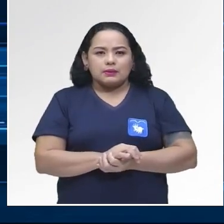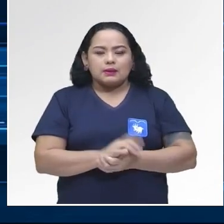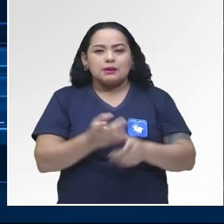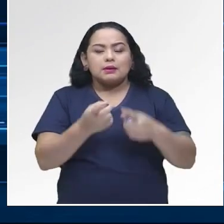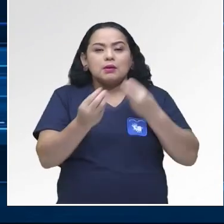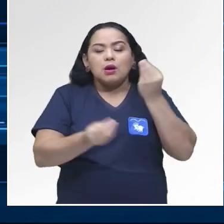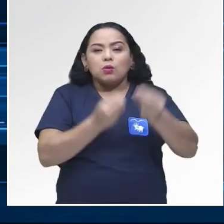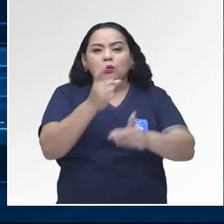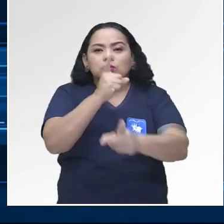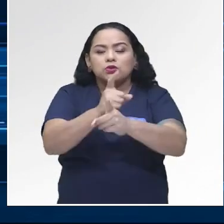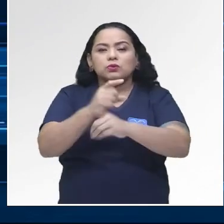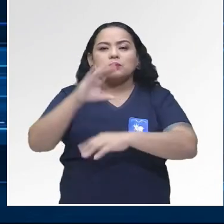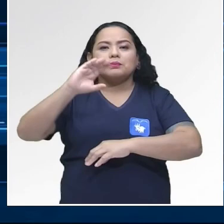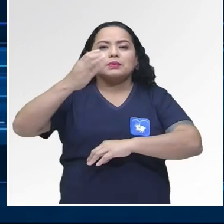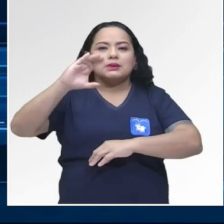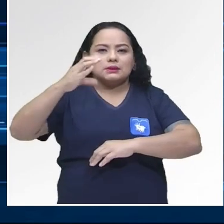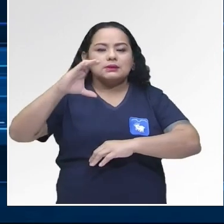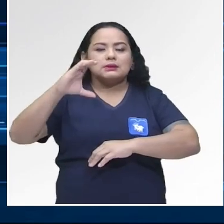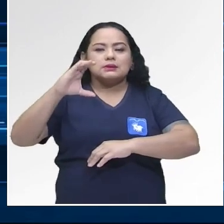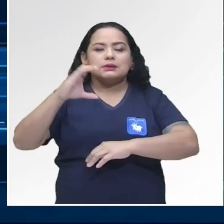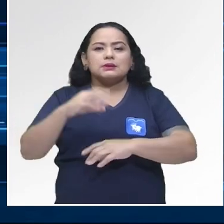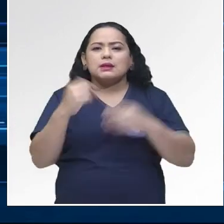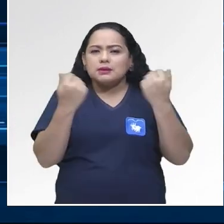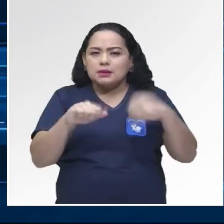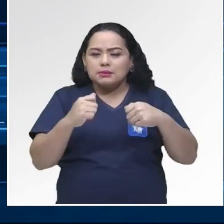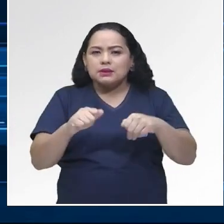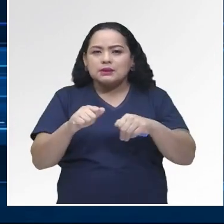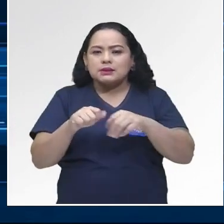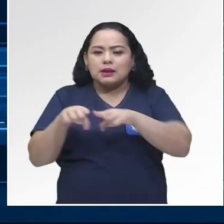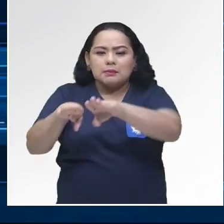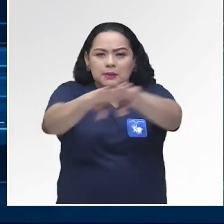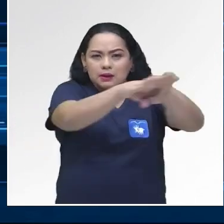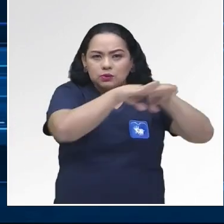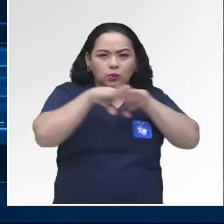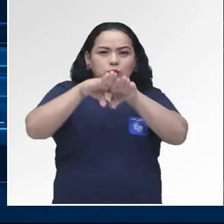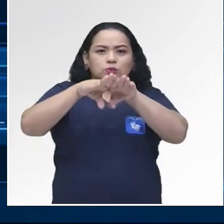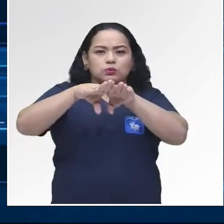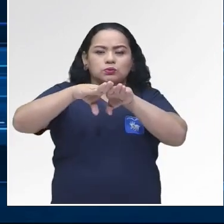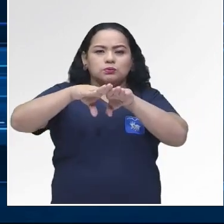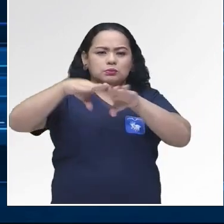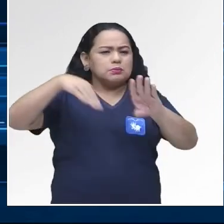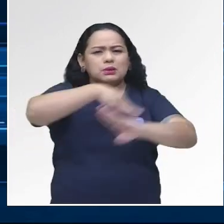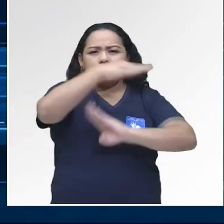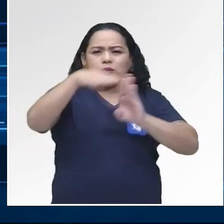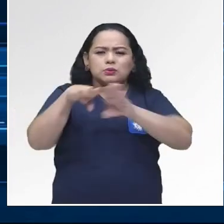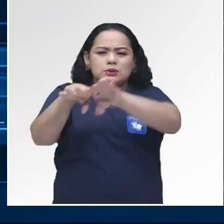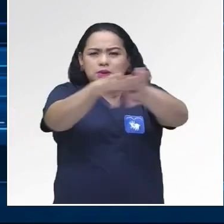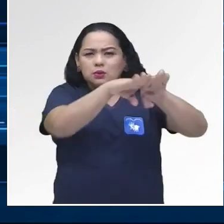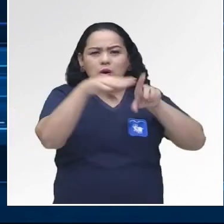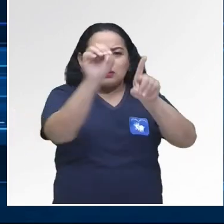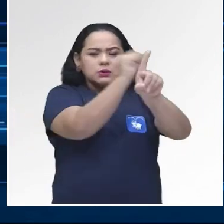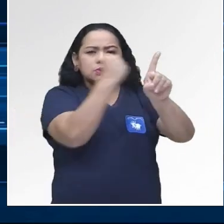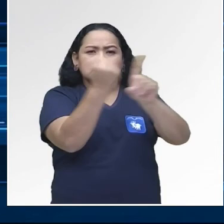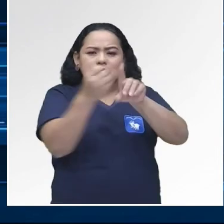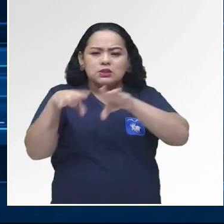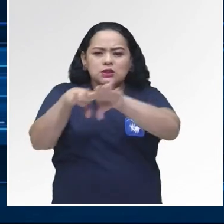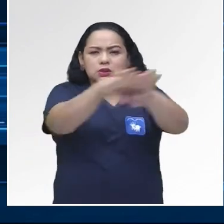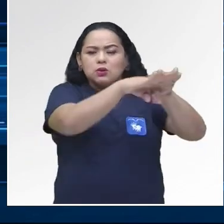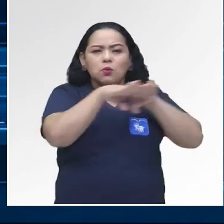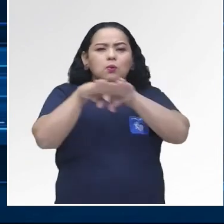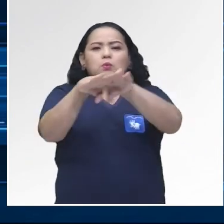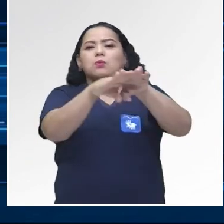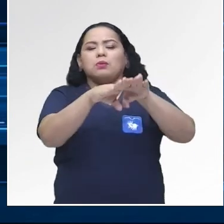descobertas científicas que tem que vir para todos, né, que está a serviço do bem